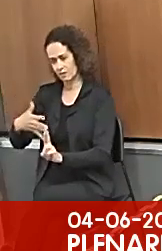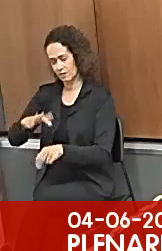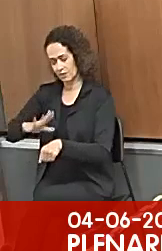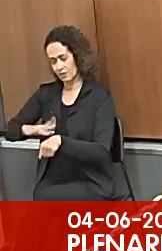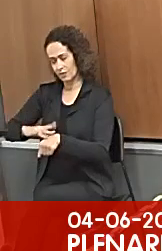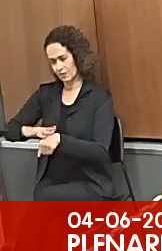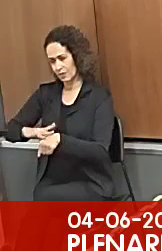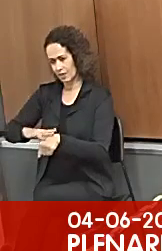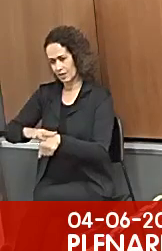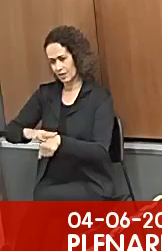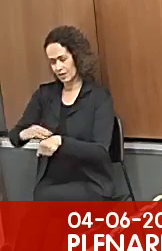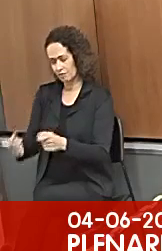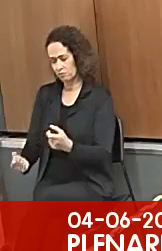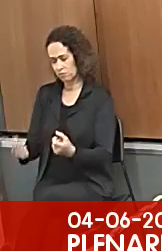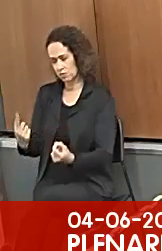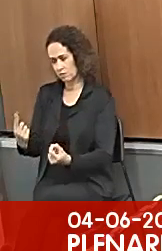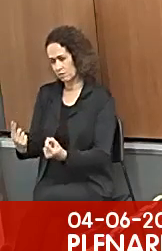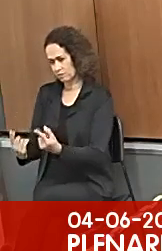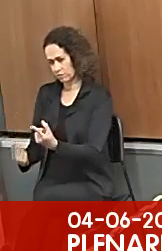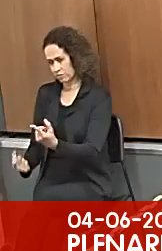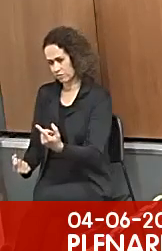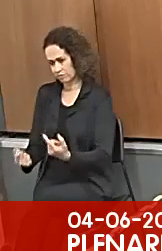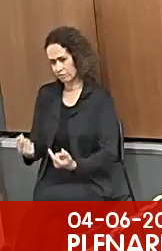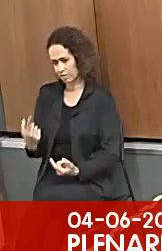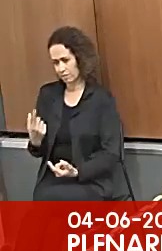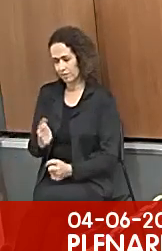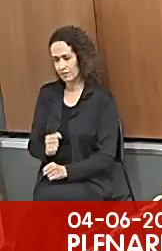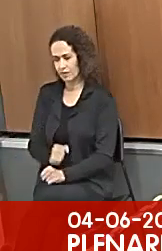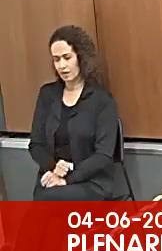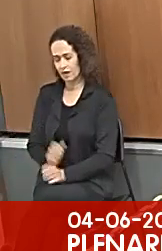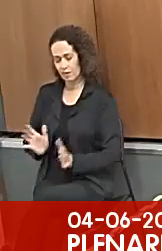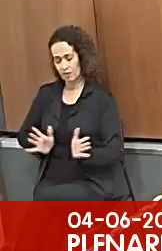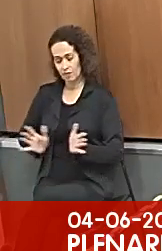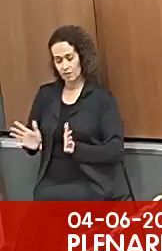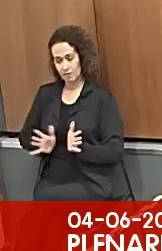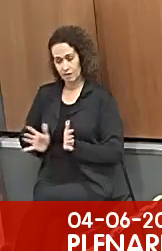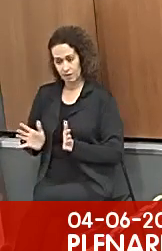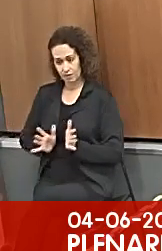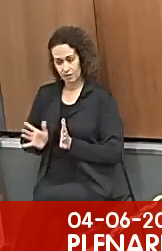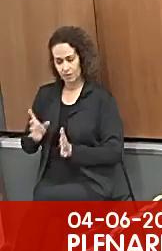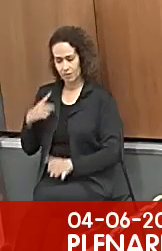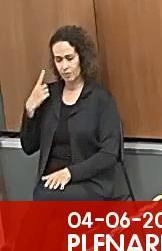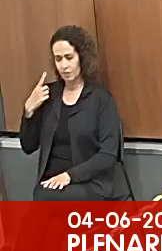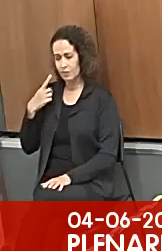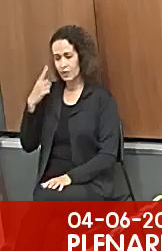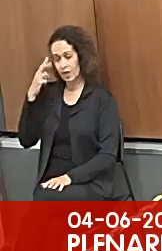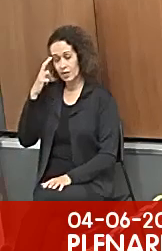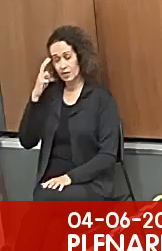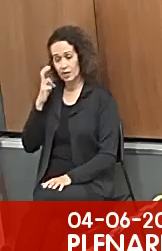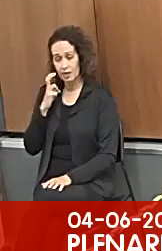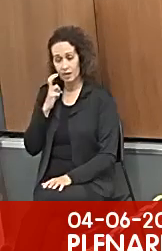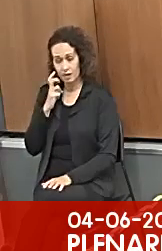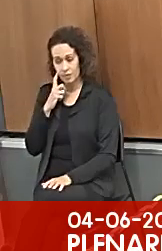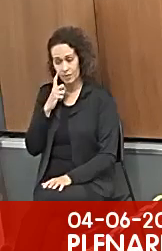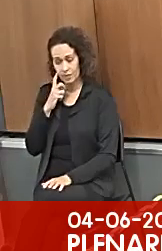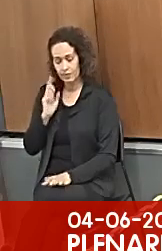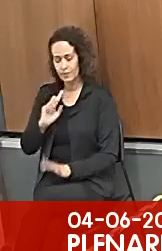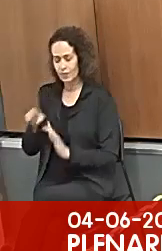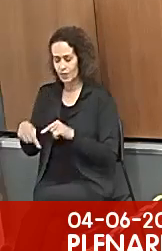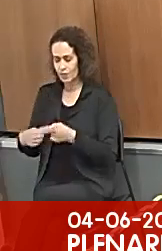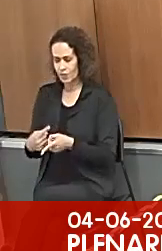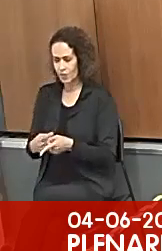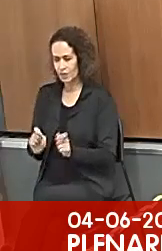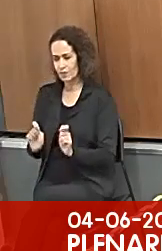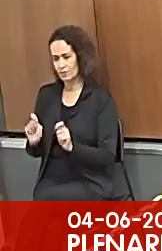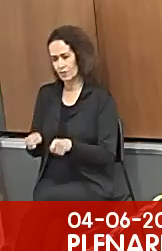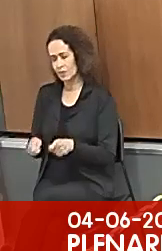rara, que é uma bandeira do mandato do deputado Zé Guilherme. Depois ele vai poder falar melhor, por ser avô